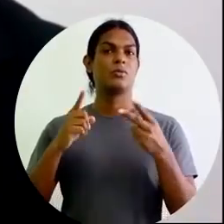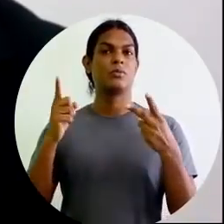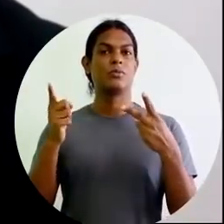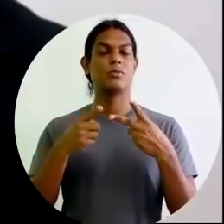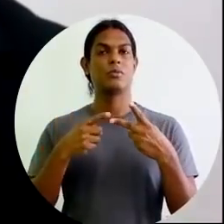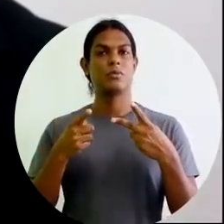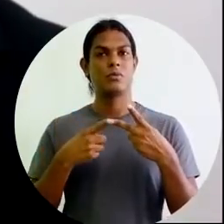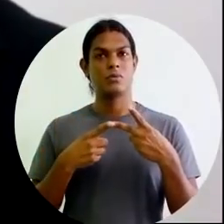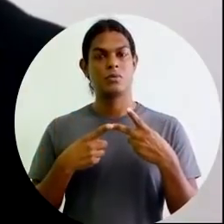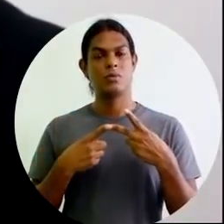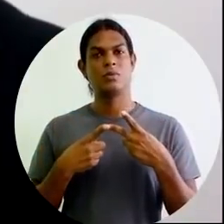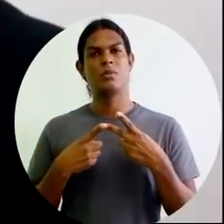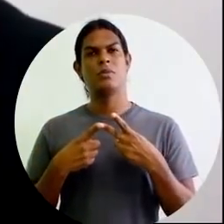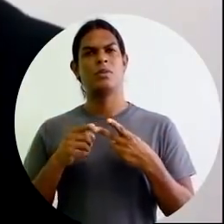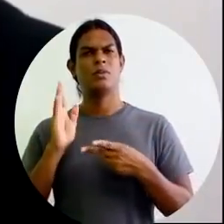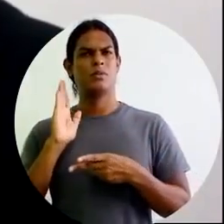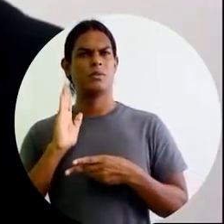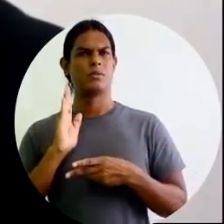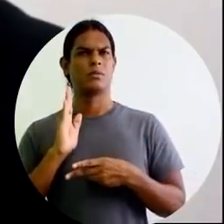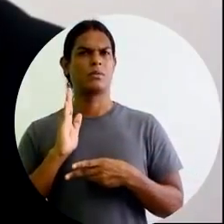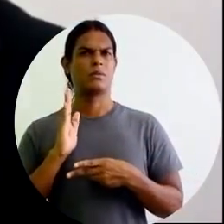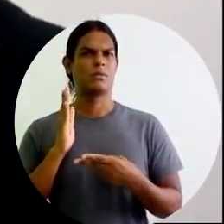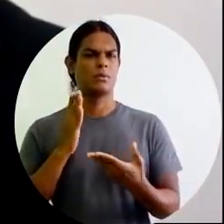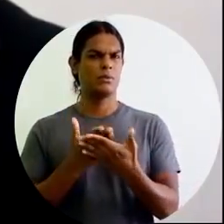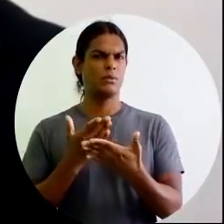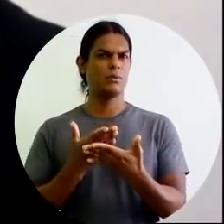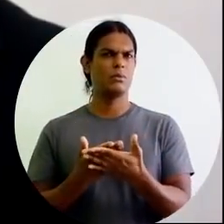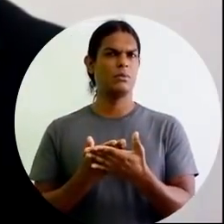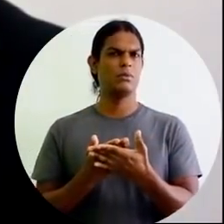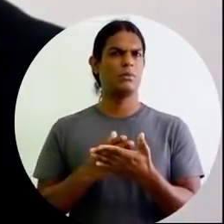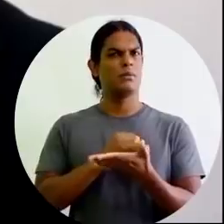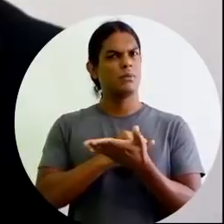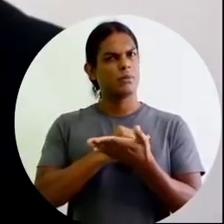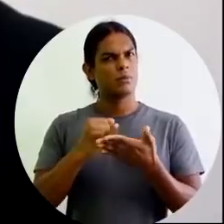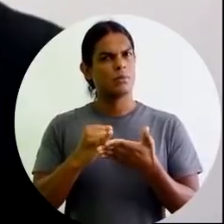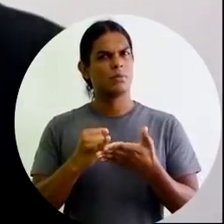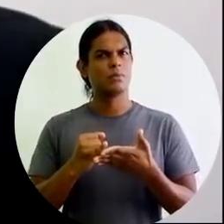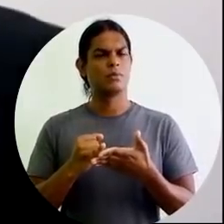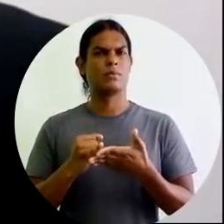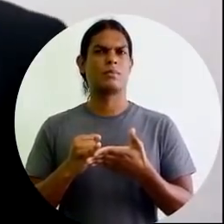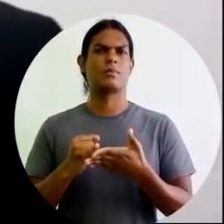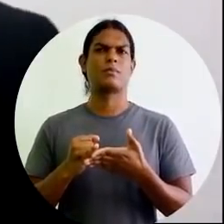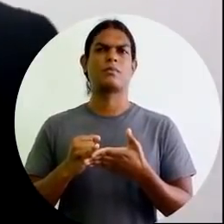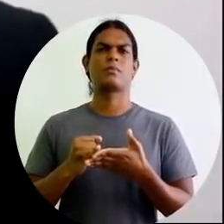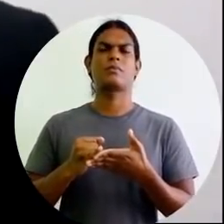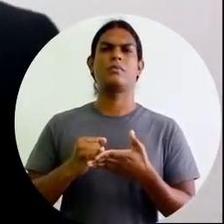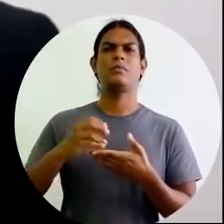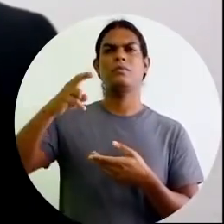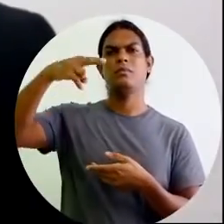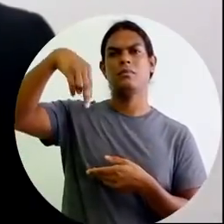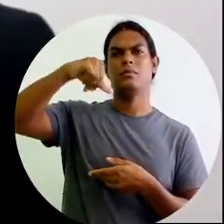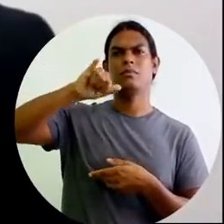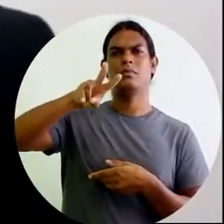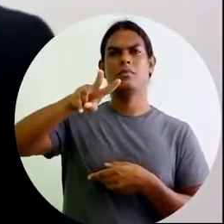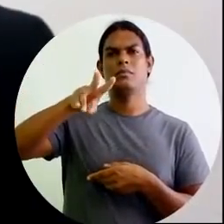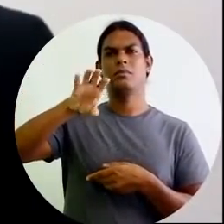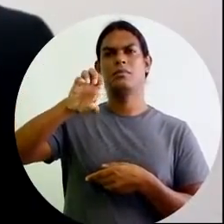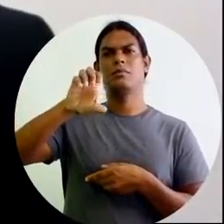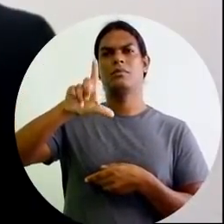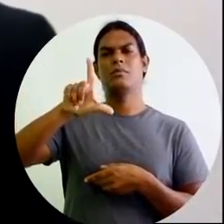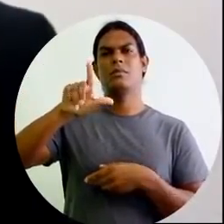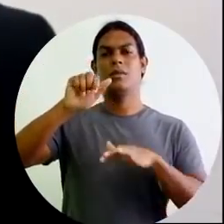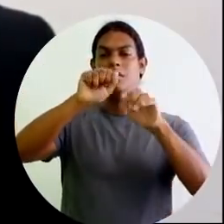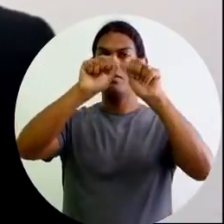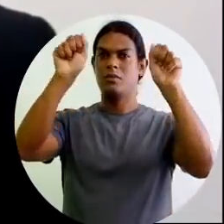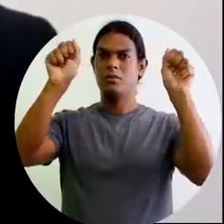Na segunda competência, nós falamos sobre a introdução ao nível de sistema de uma